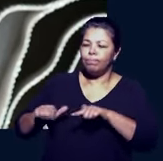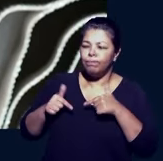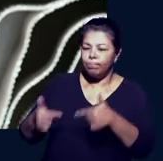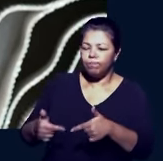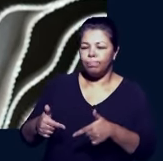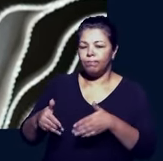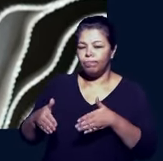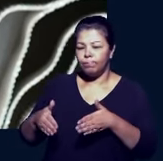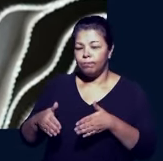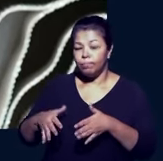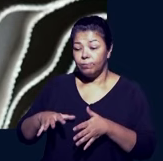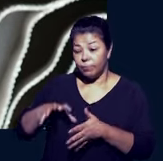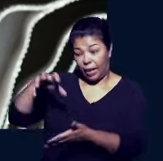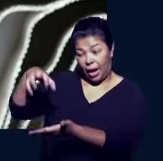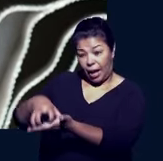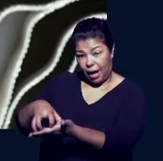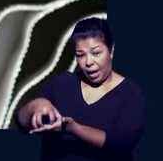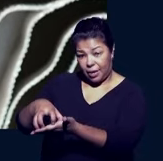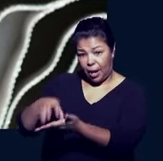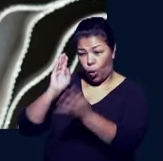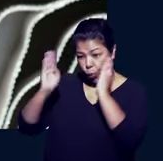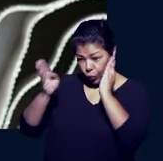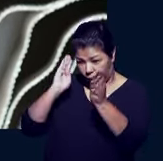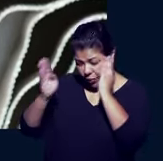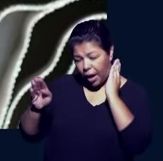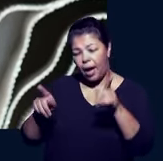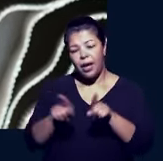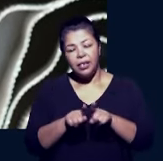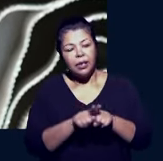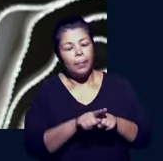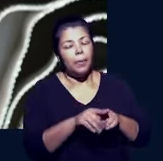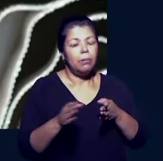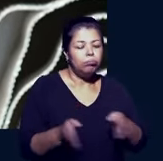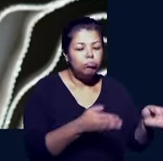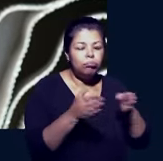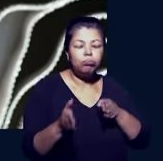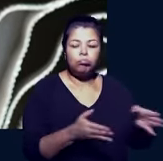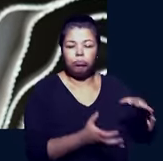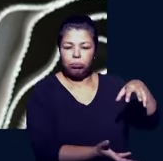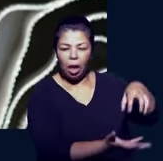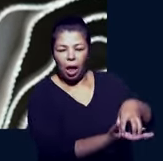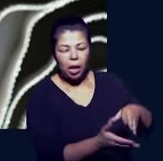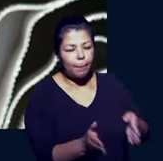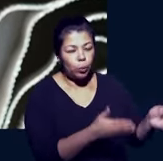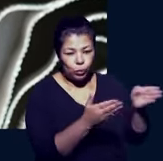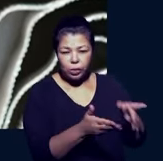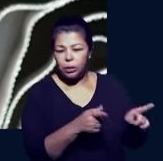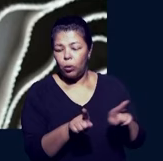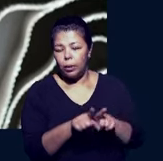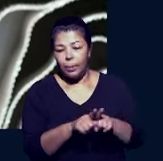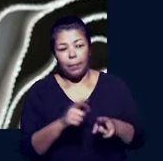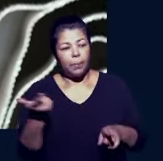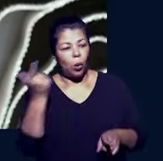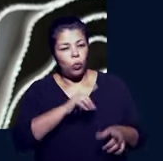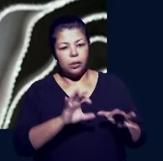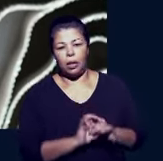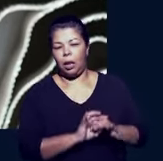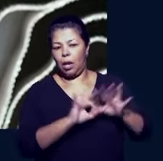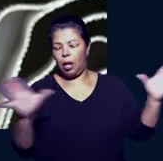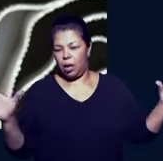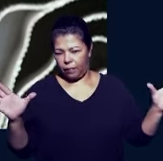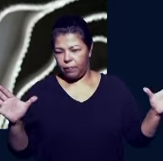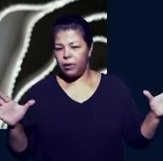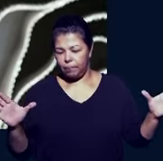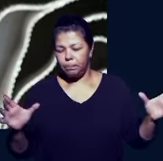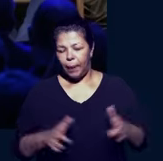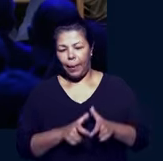produtividade da Integração desses modais E aí você consegue aliviar muito o custo e permitir que essa produção cresça de maneira mais